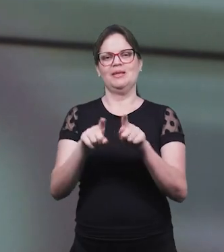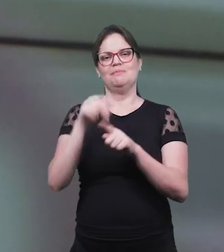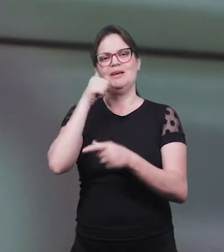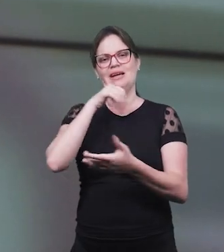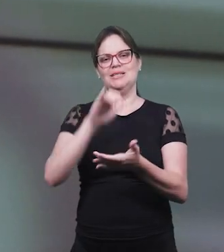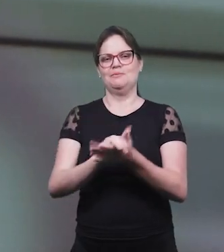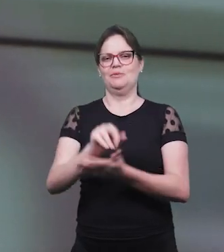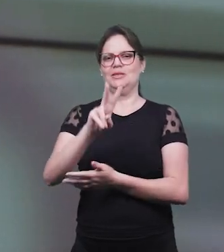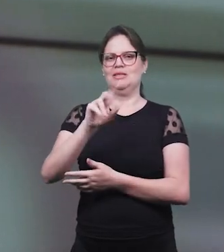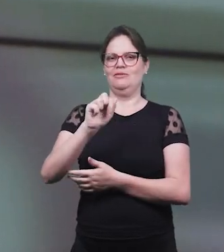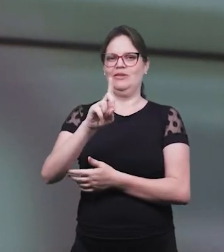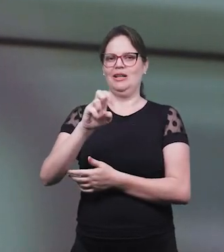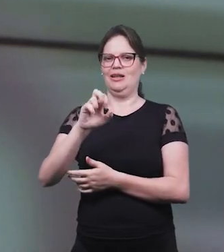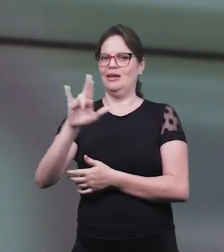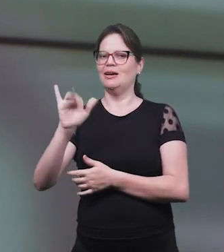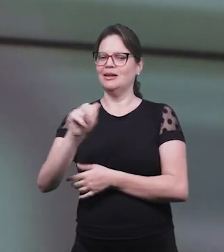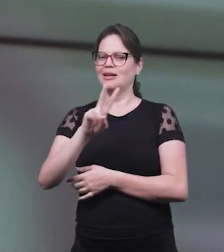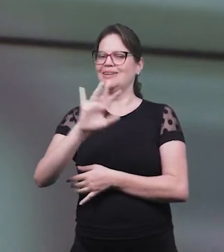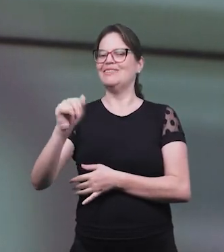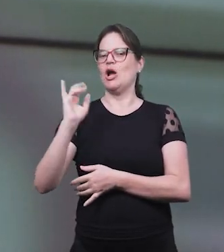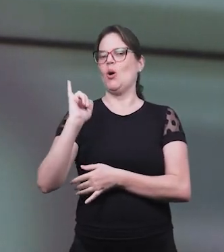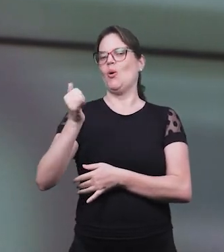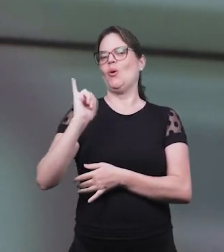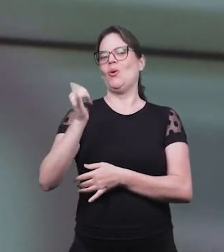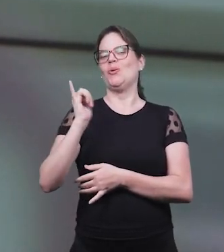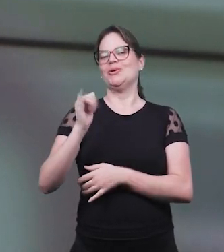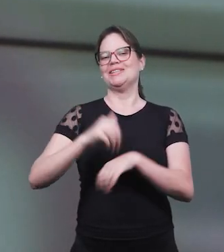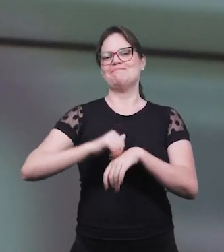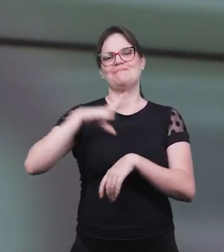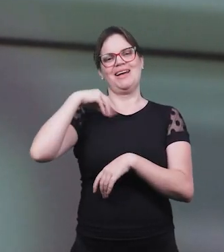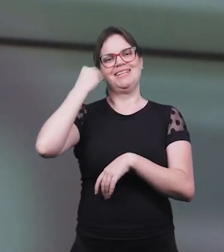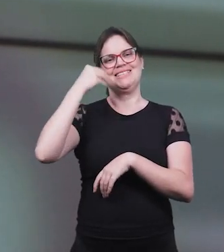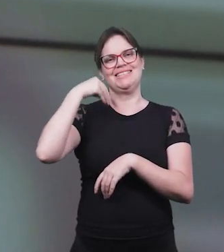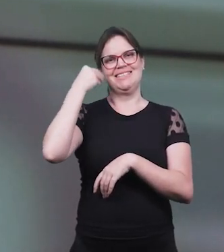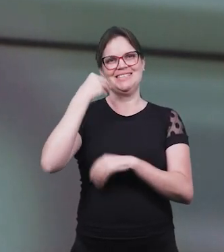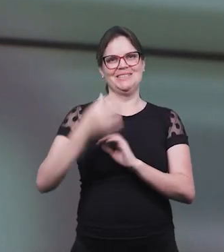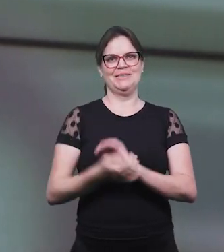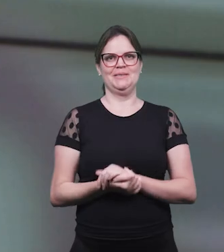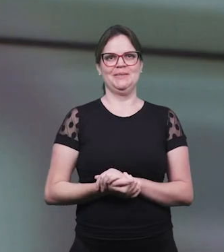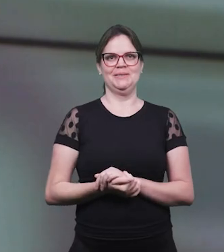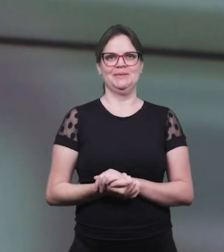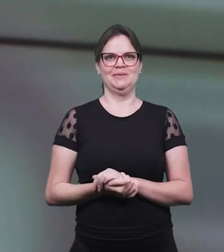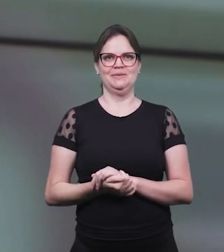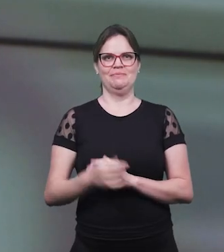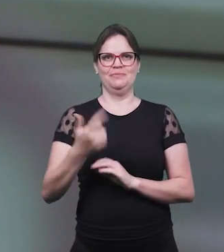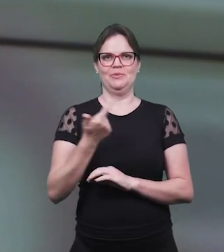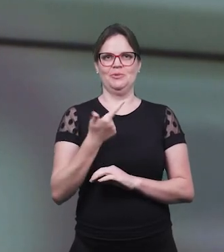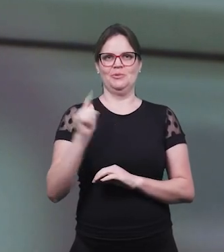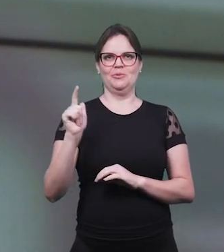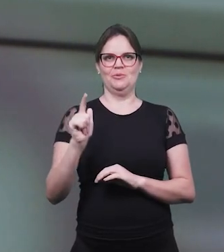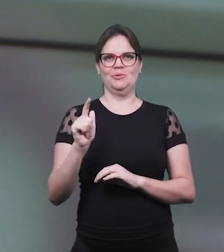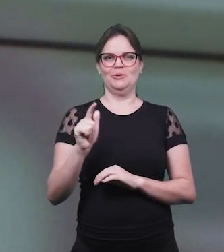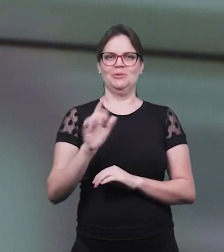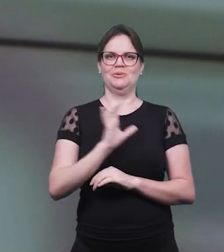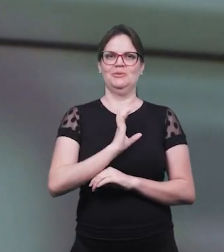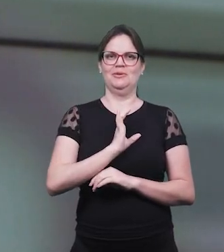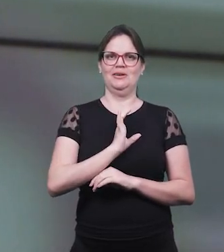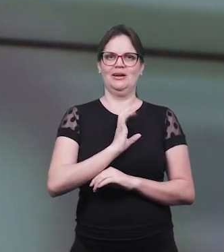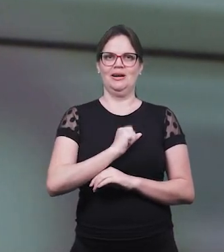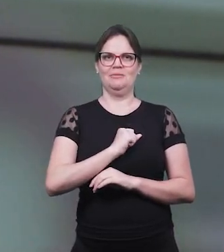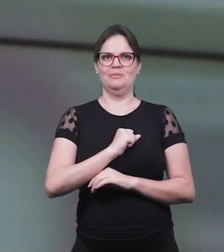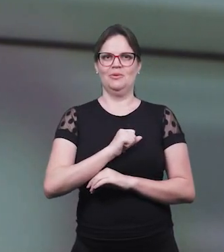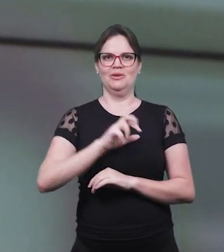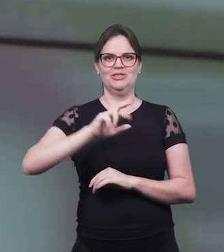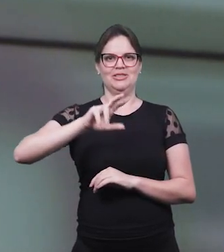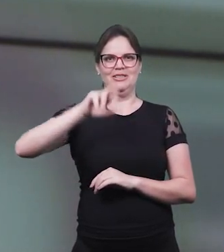querida Valéria Rocha, aqui para contar mais experiências com outro amor que não